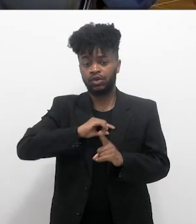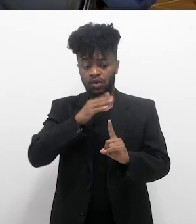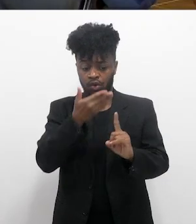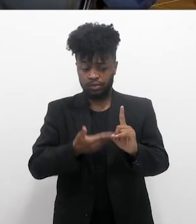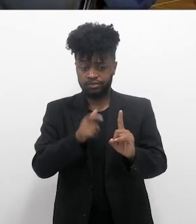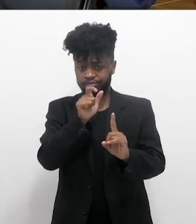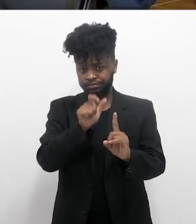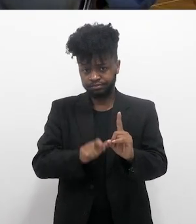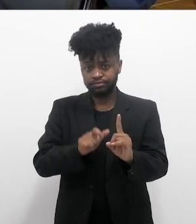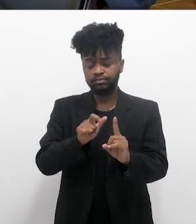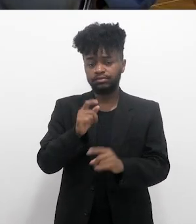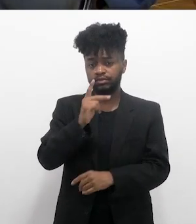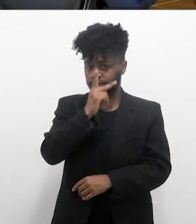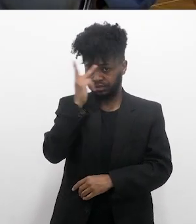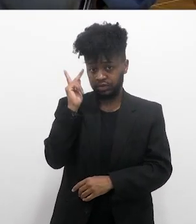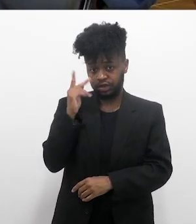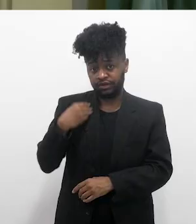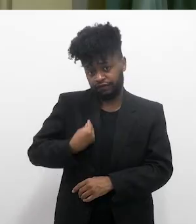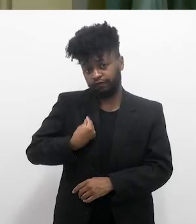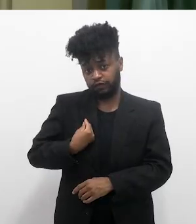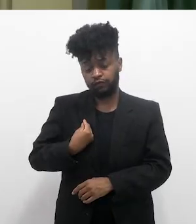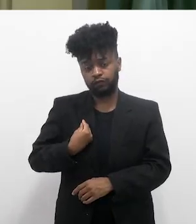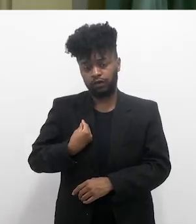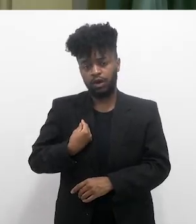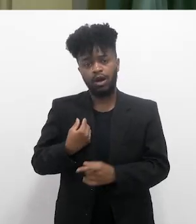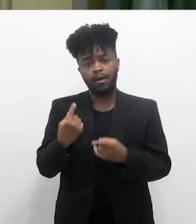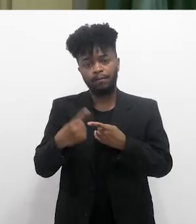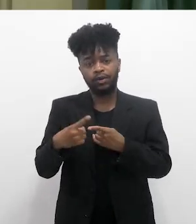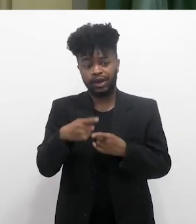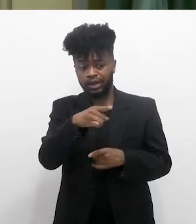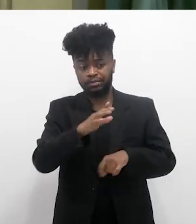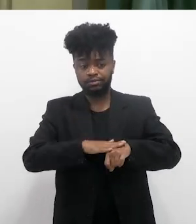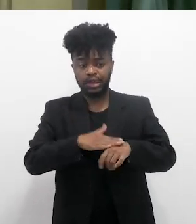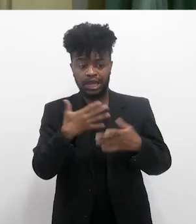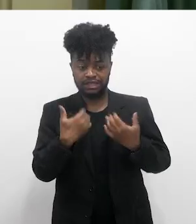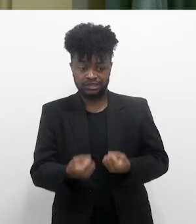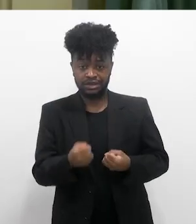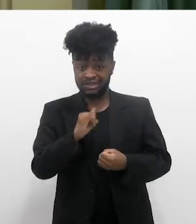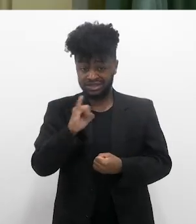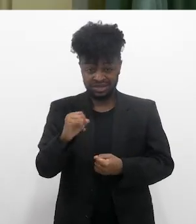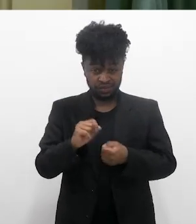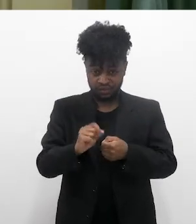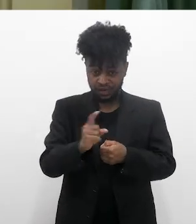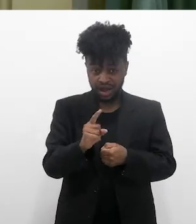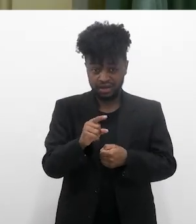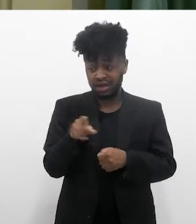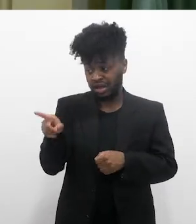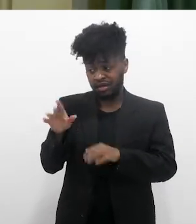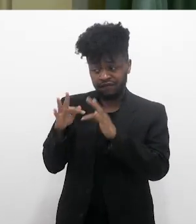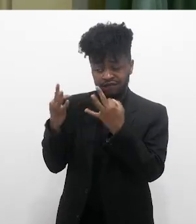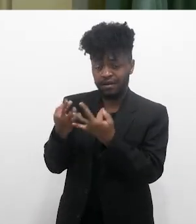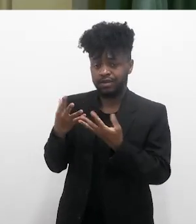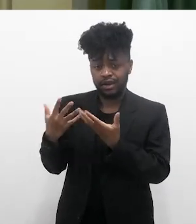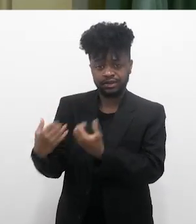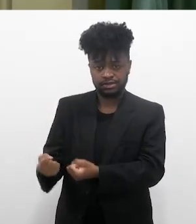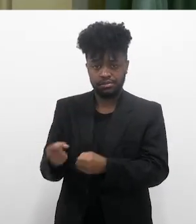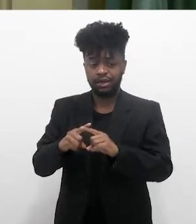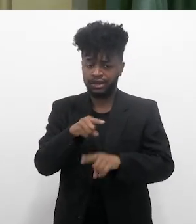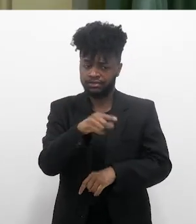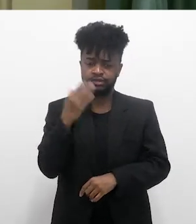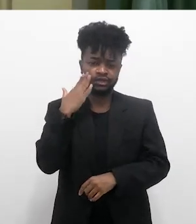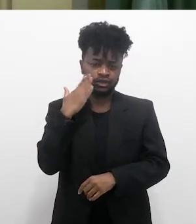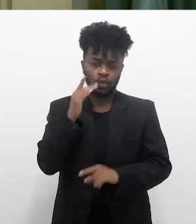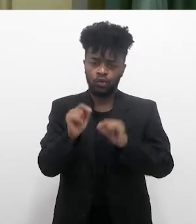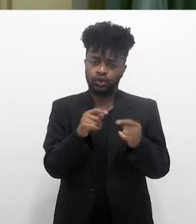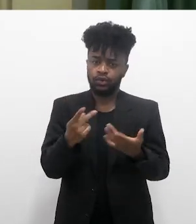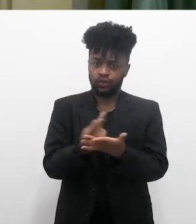ídolo em vida, porque ele recebe, senão quem vai receber vai ser a família. Ele não, ele vai receber, ele sabe o que está acontecendo,